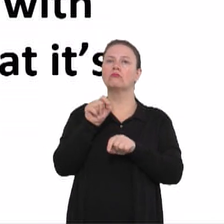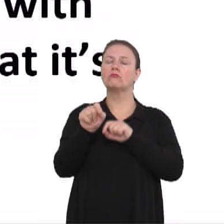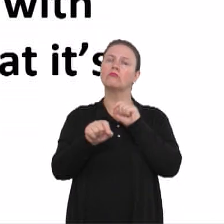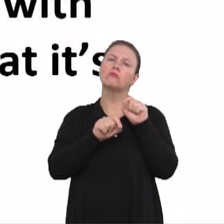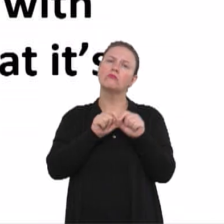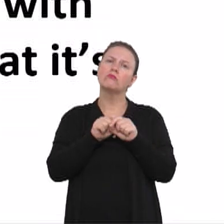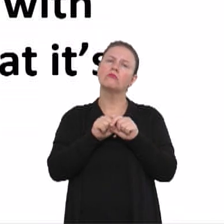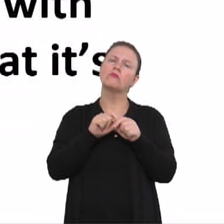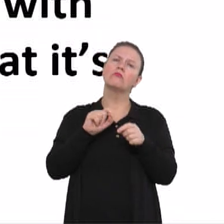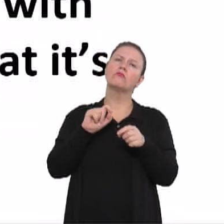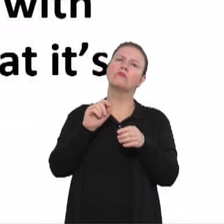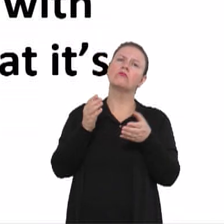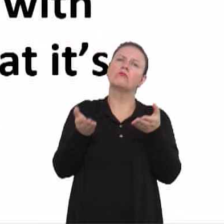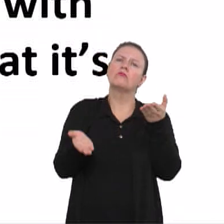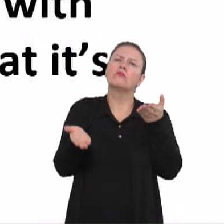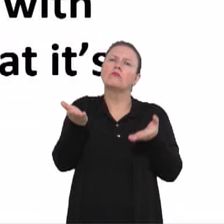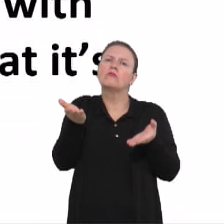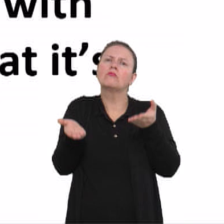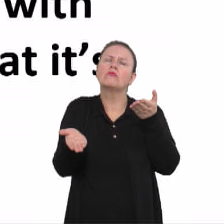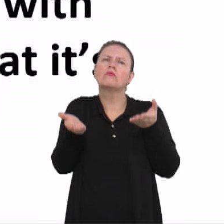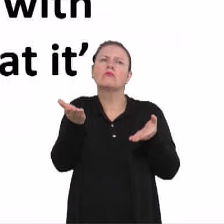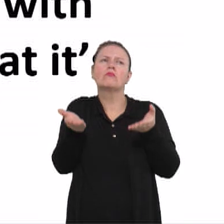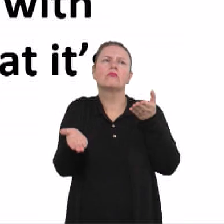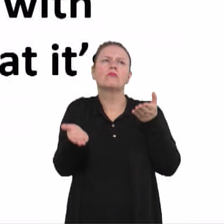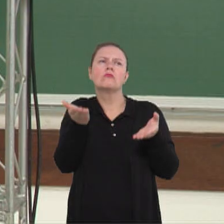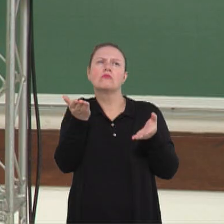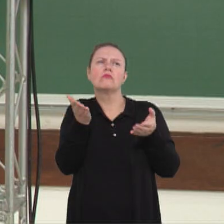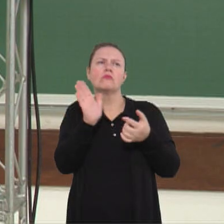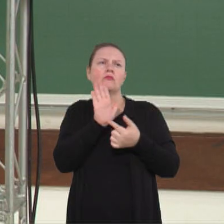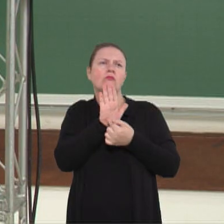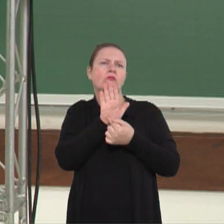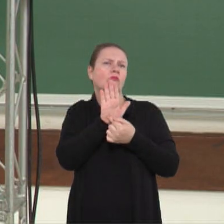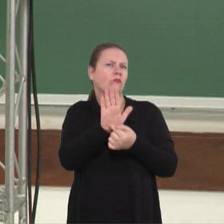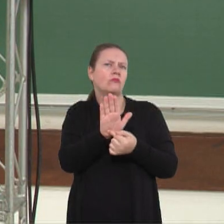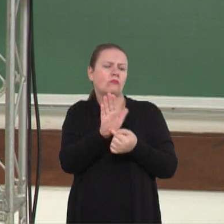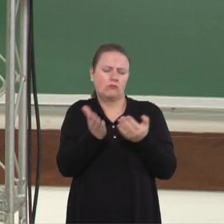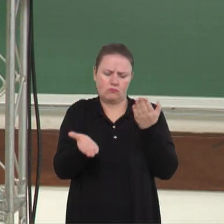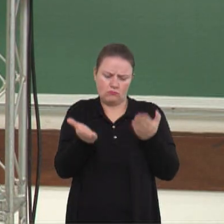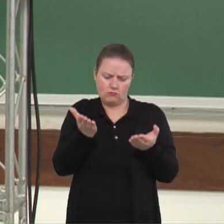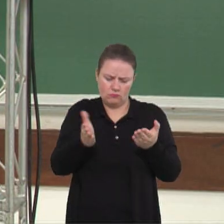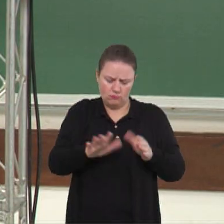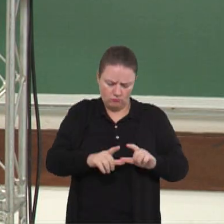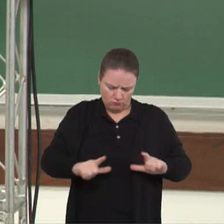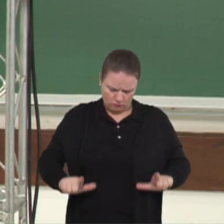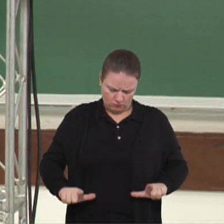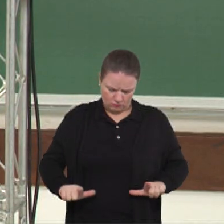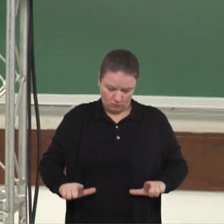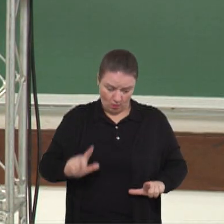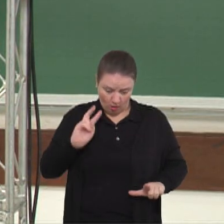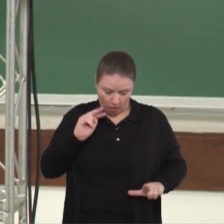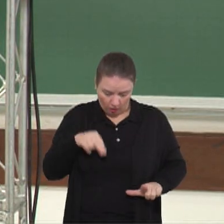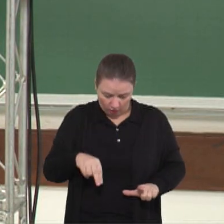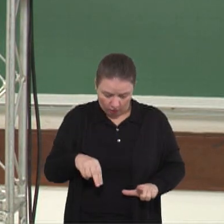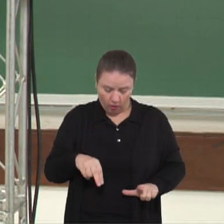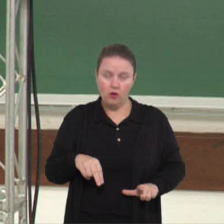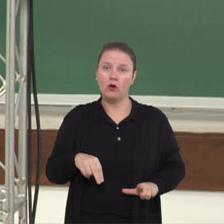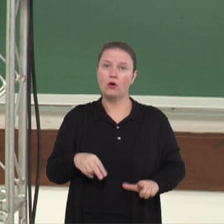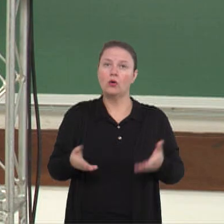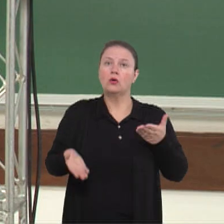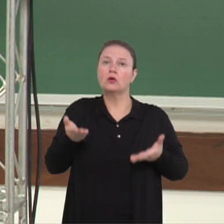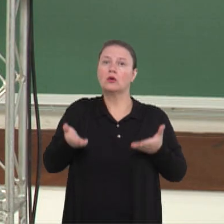o que que a balança está mostrando e obviamente a balança tá mostrando o peso dela naquele momento